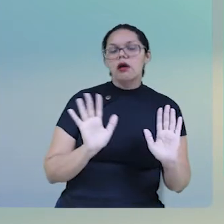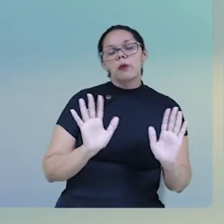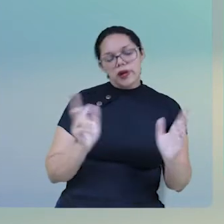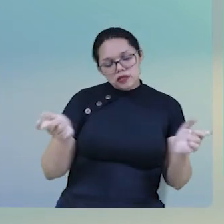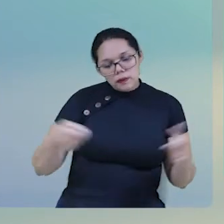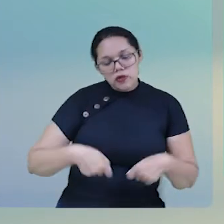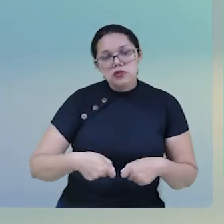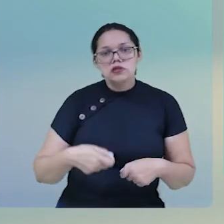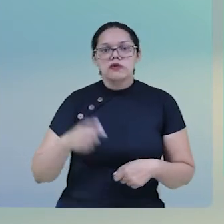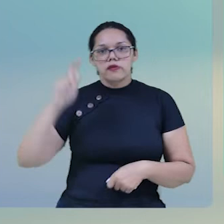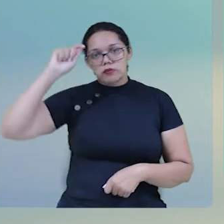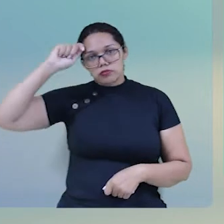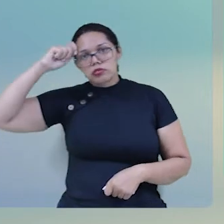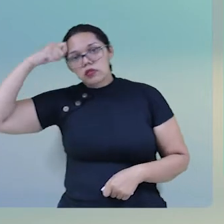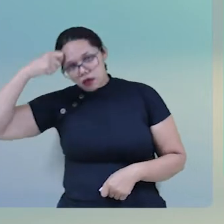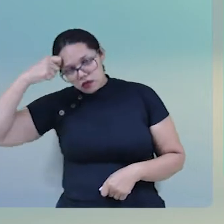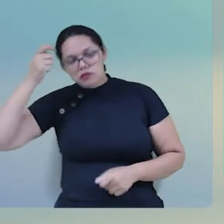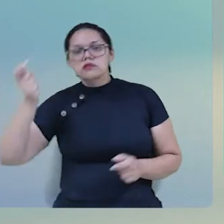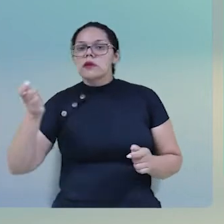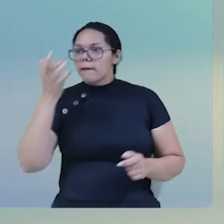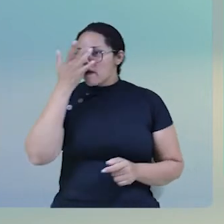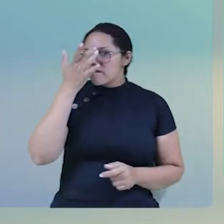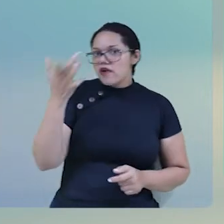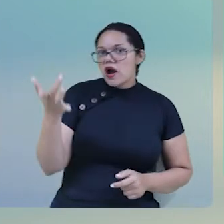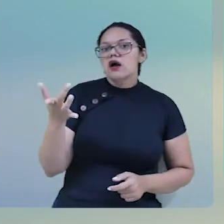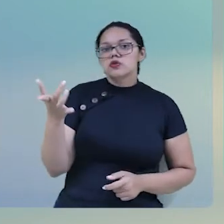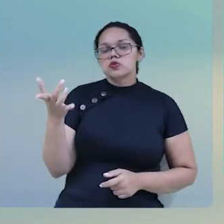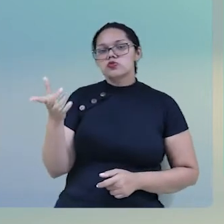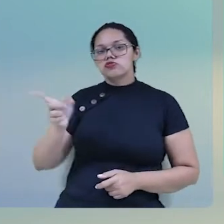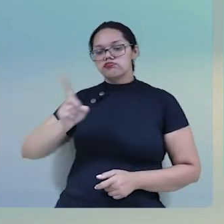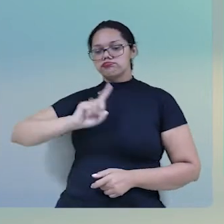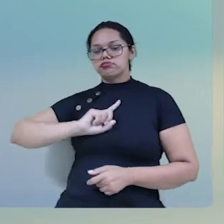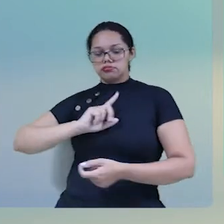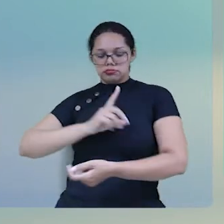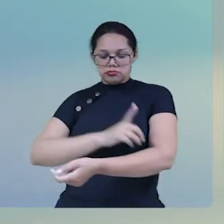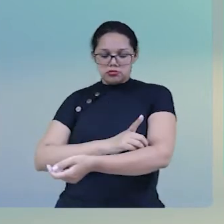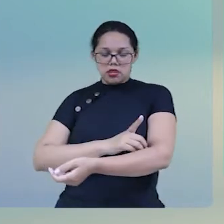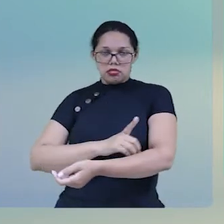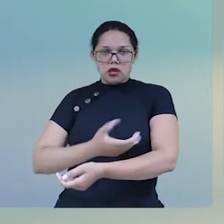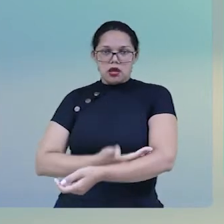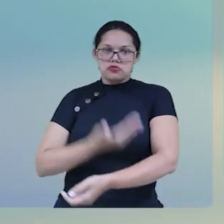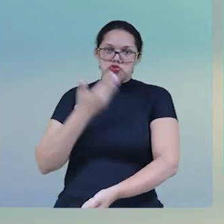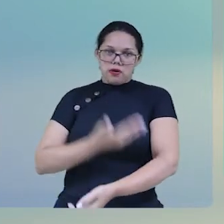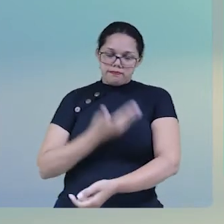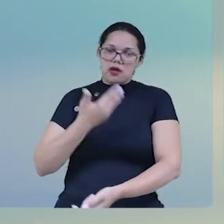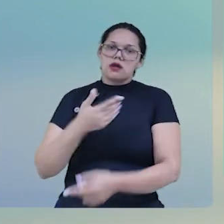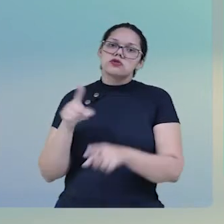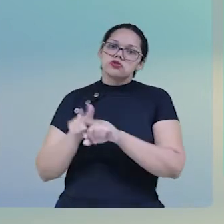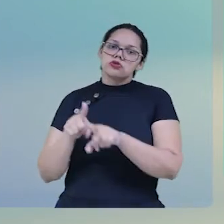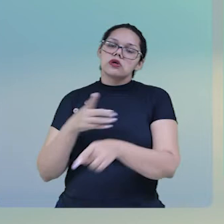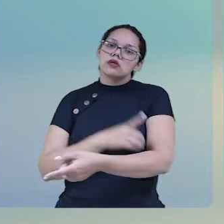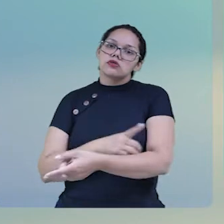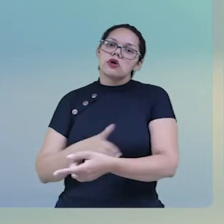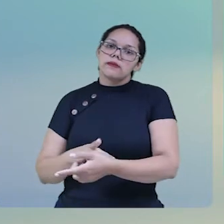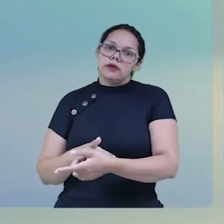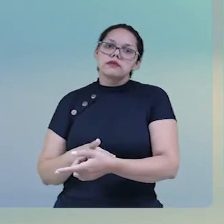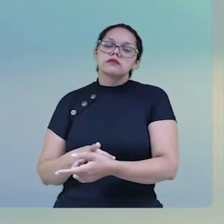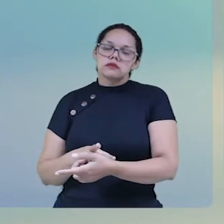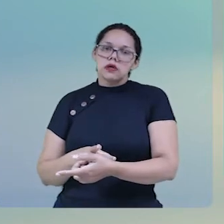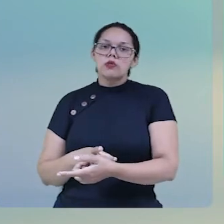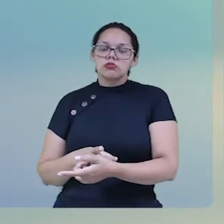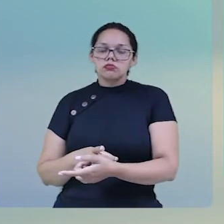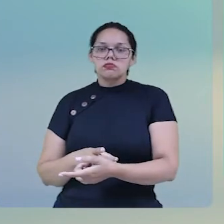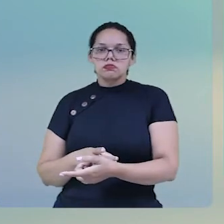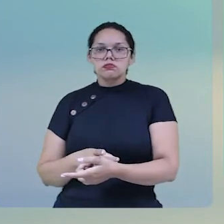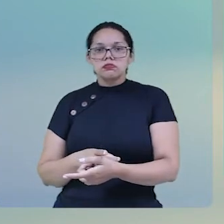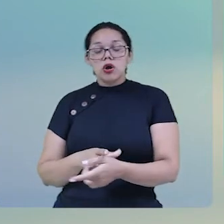Pessoas negras vão ter mais facilidade de ter a hipertensão ou de adquirir essa